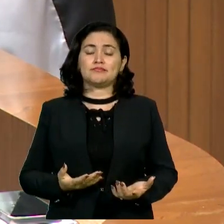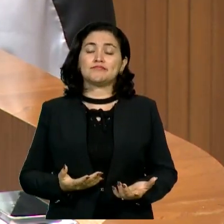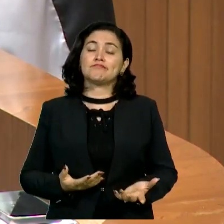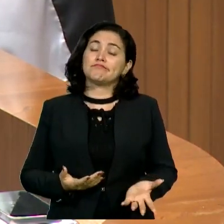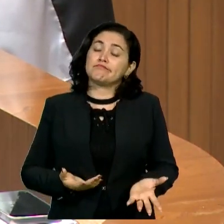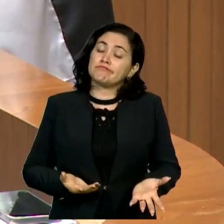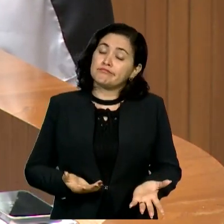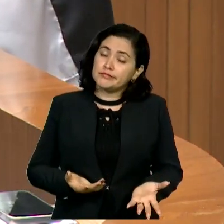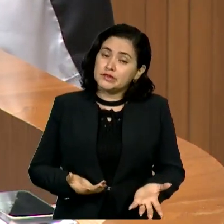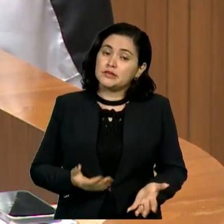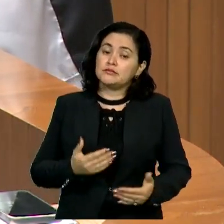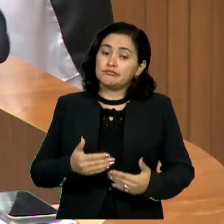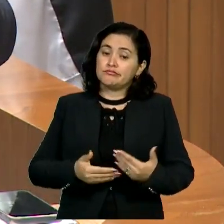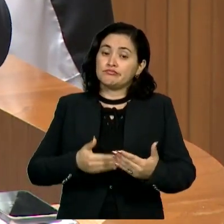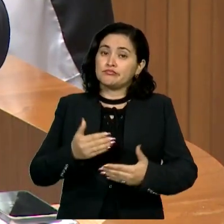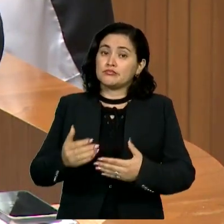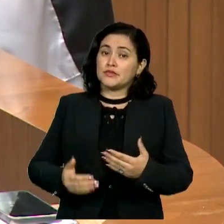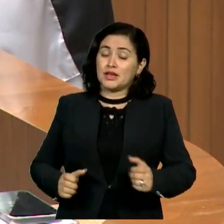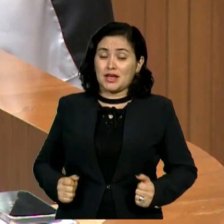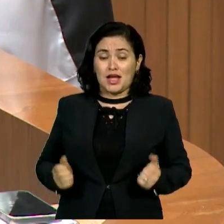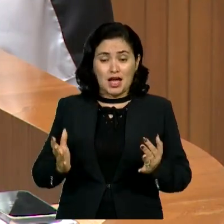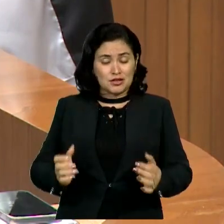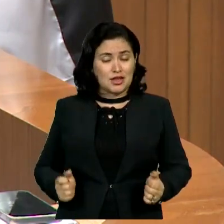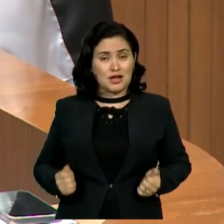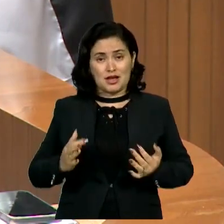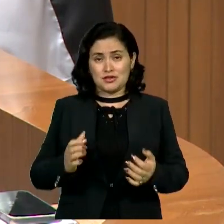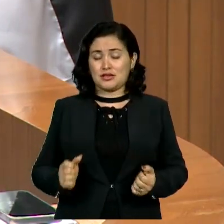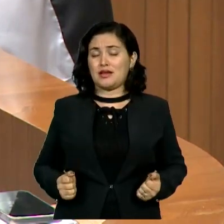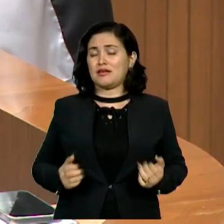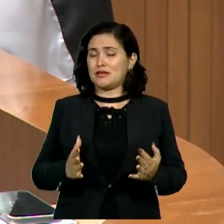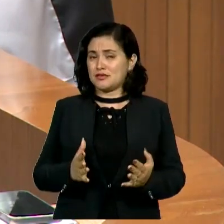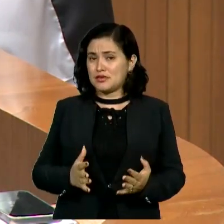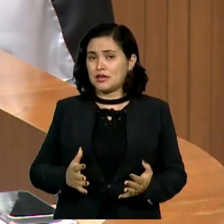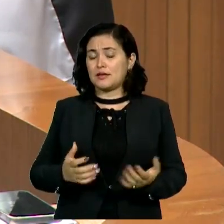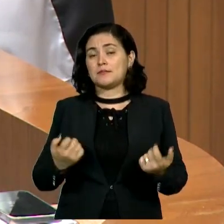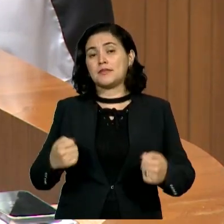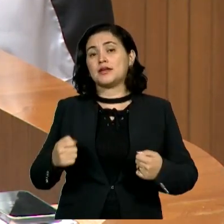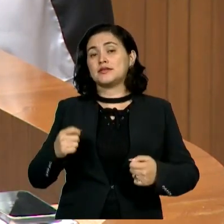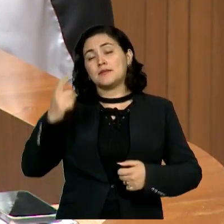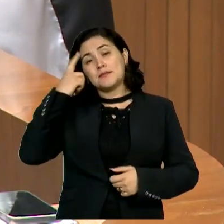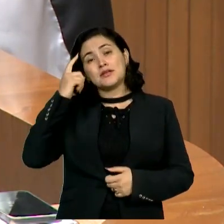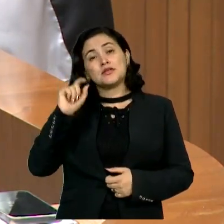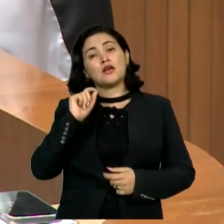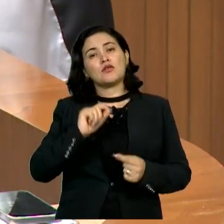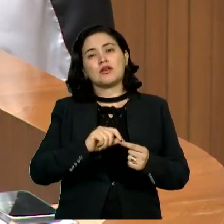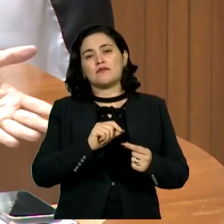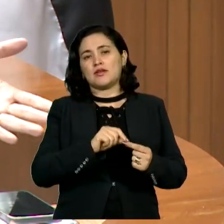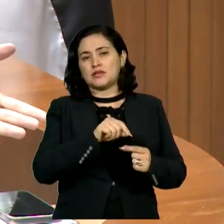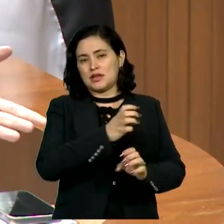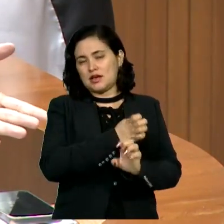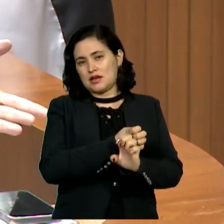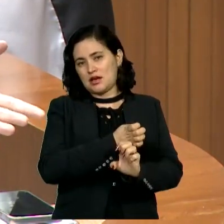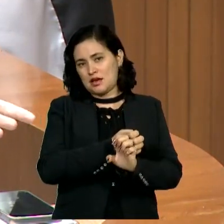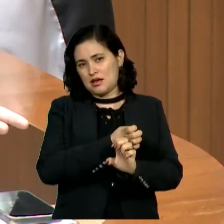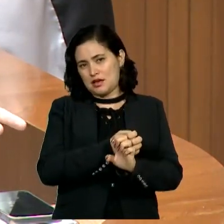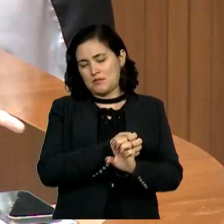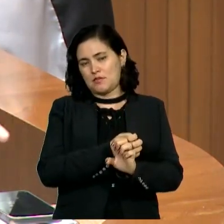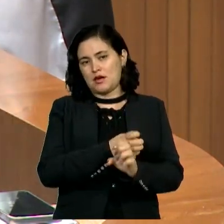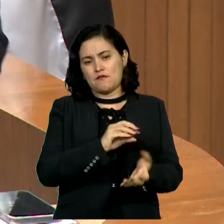resolvido. Então, é bom pensar no que fazer com a Caema para acabar a falta